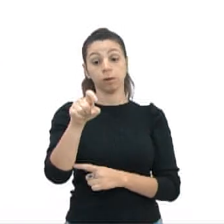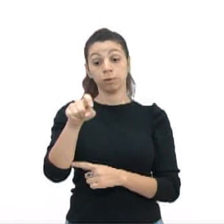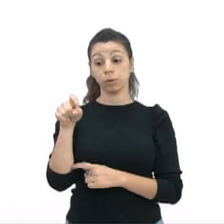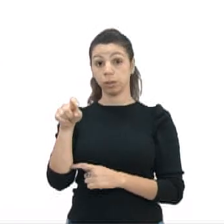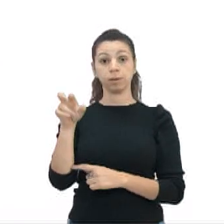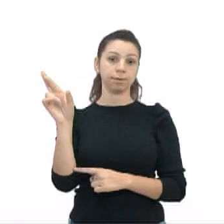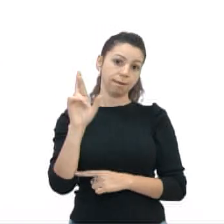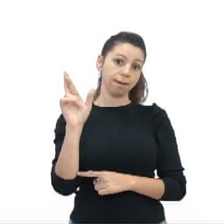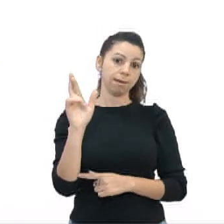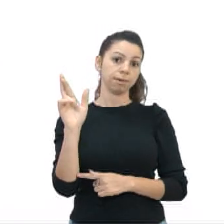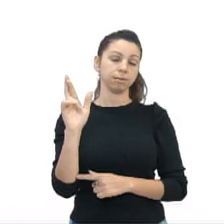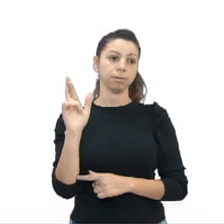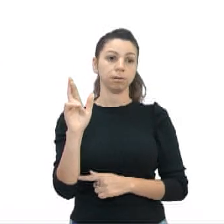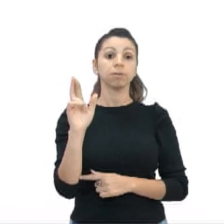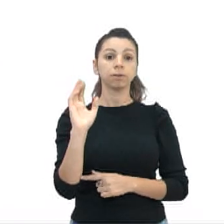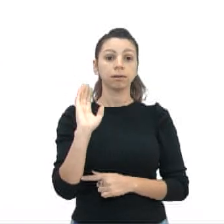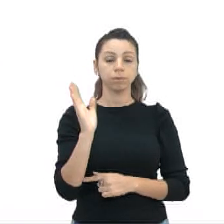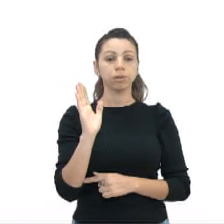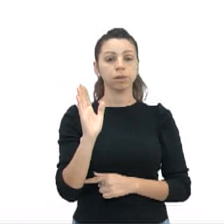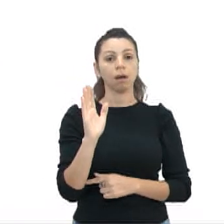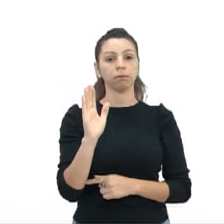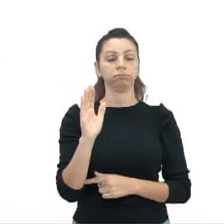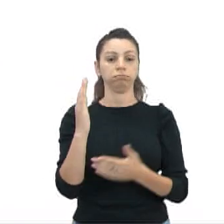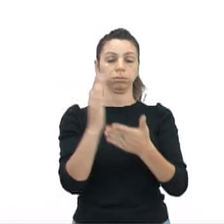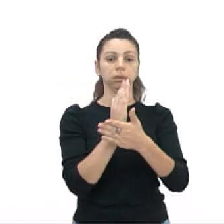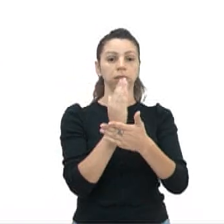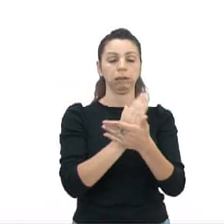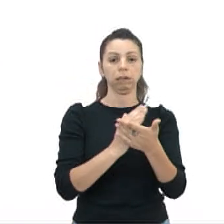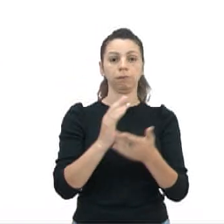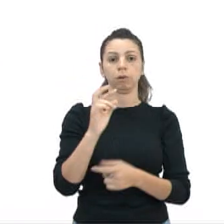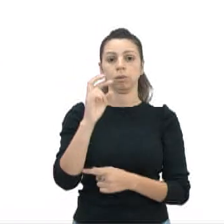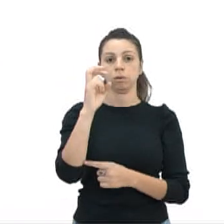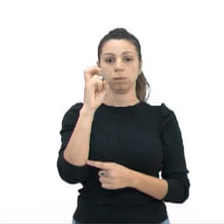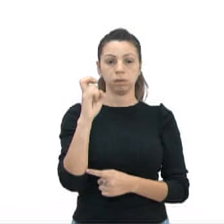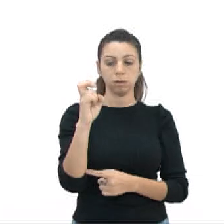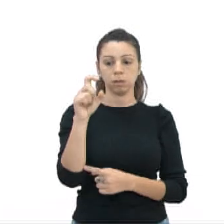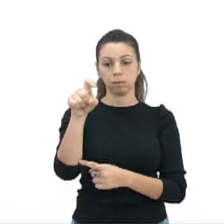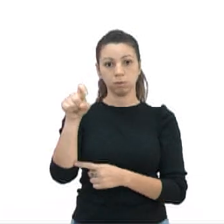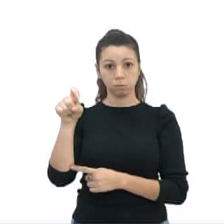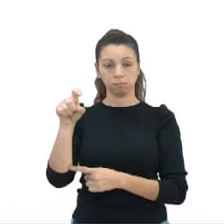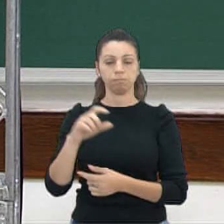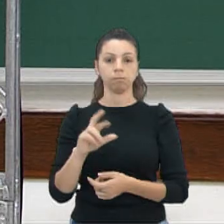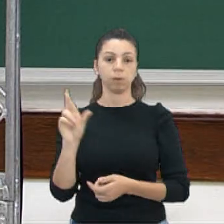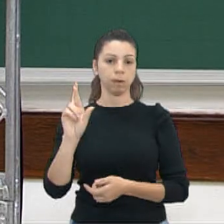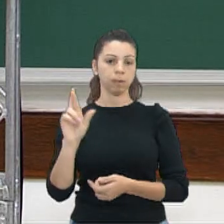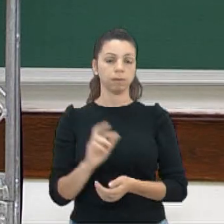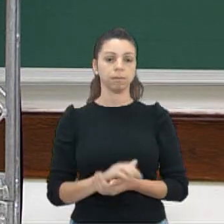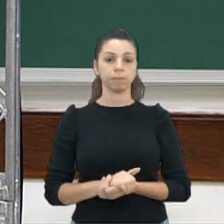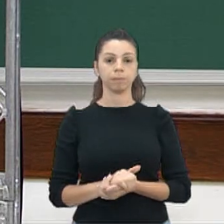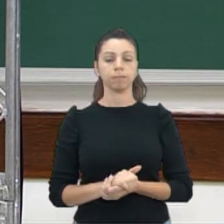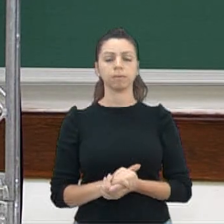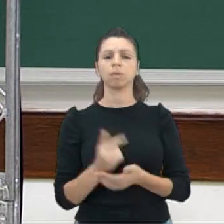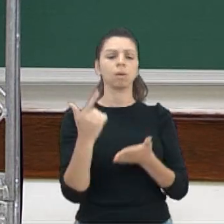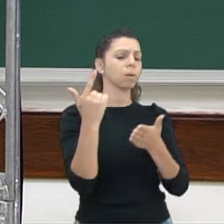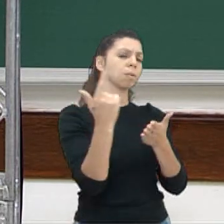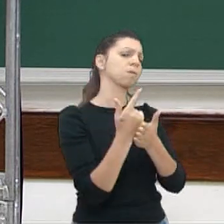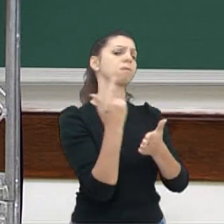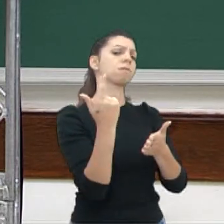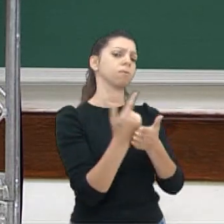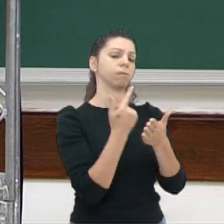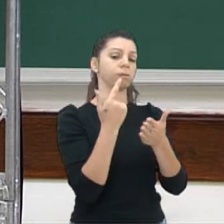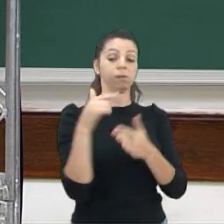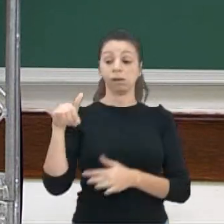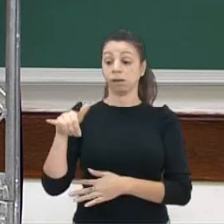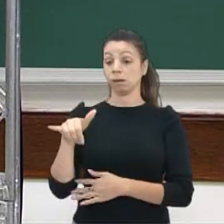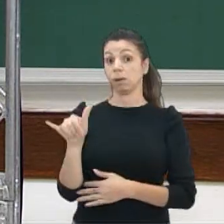reais. Eu coloquei aqui no quadro, livro X custa 5 reais. E um caderno custa